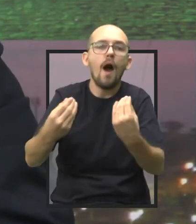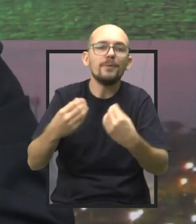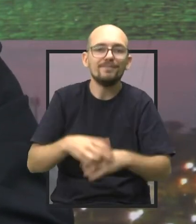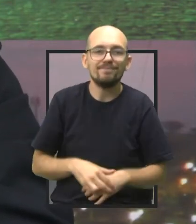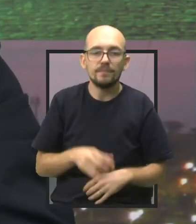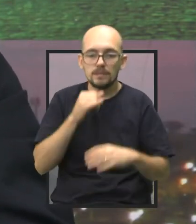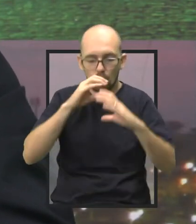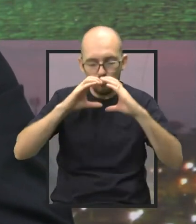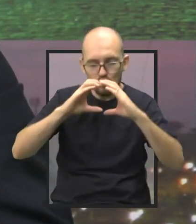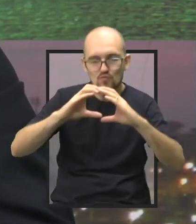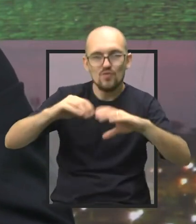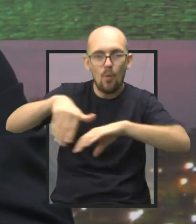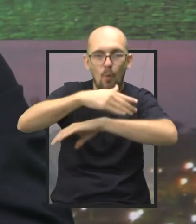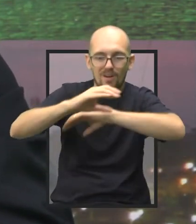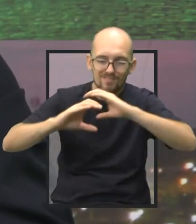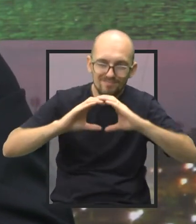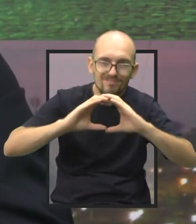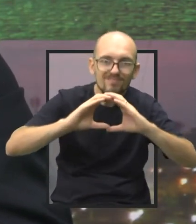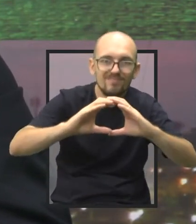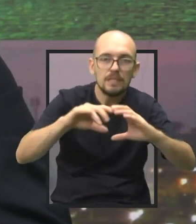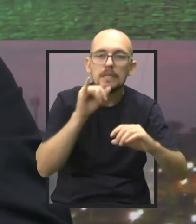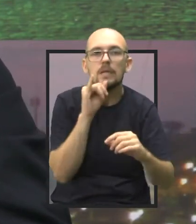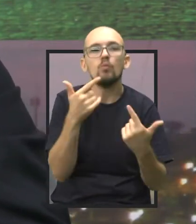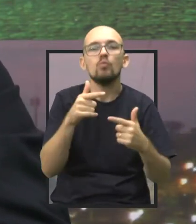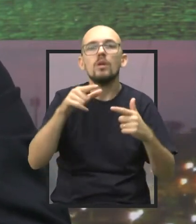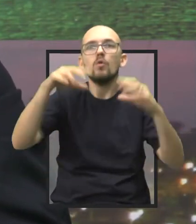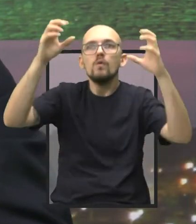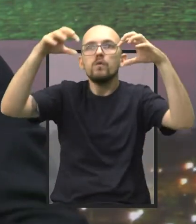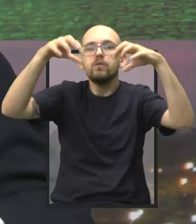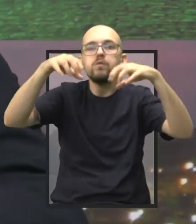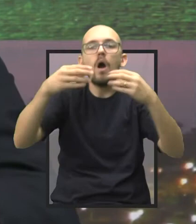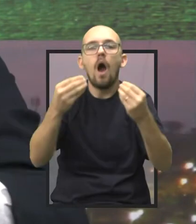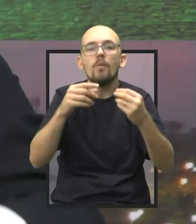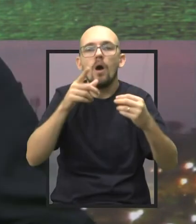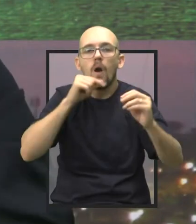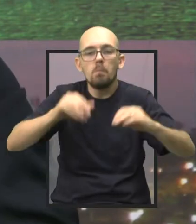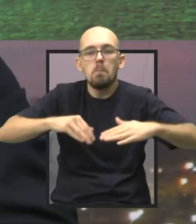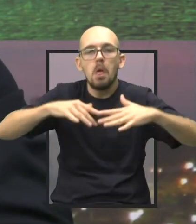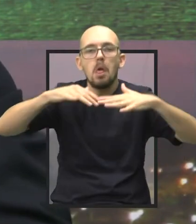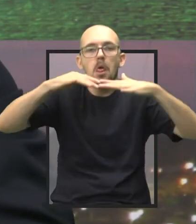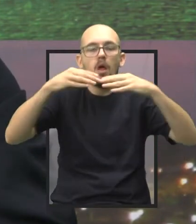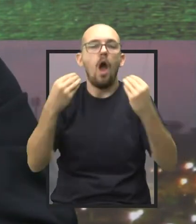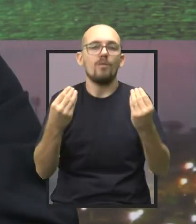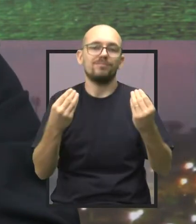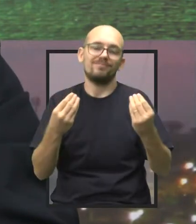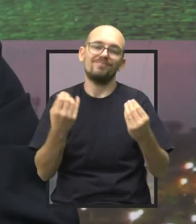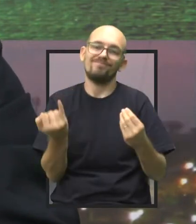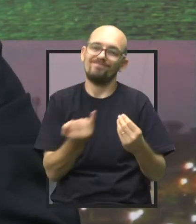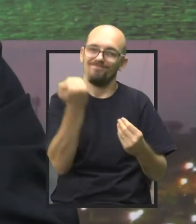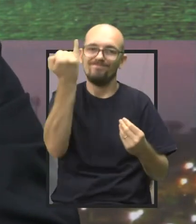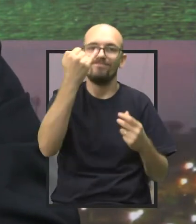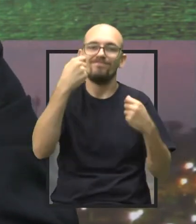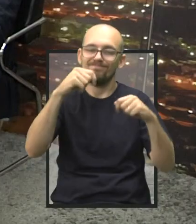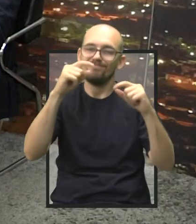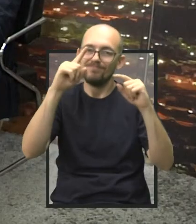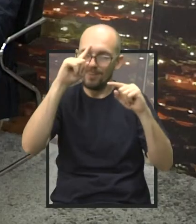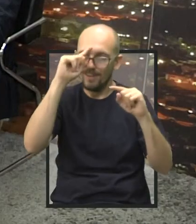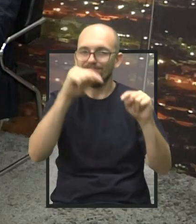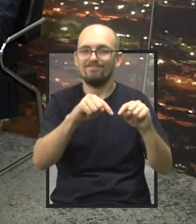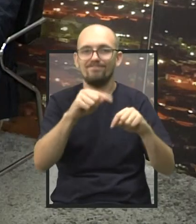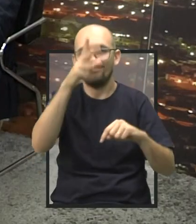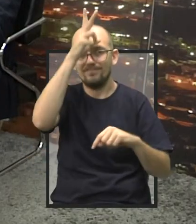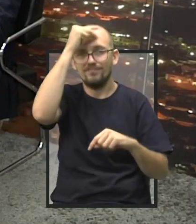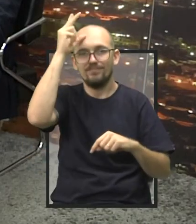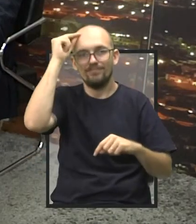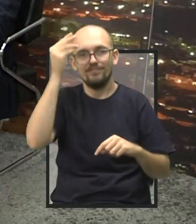galerias, né? A prefeitura é primordial com relação a esses empreendimentos de Faixa 1. Juliano, você